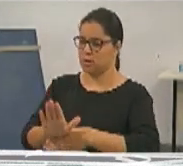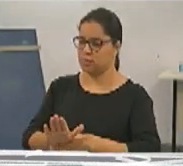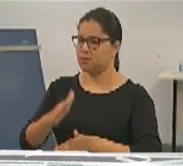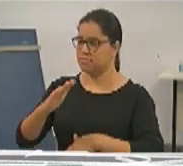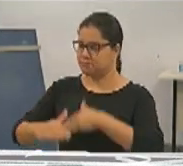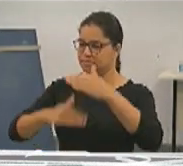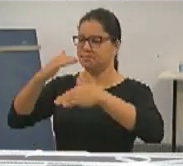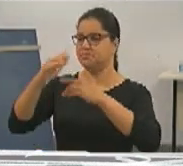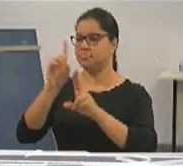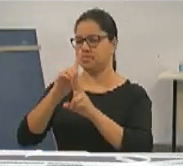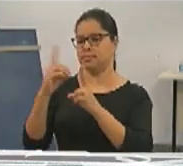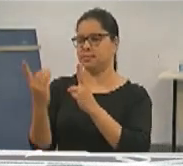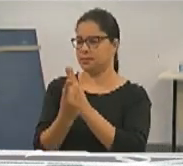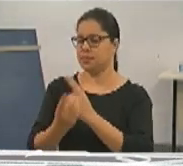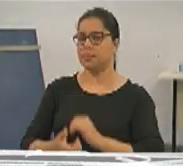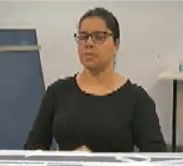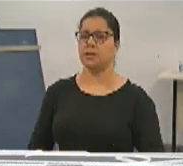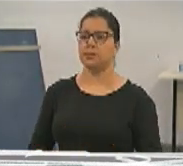universidade.